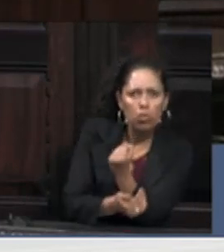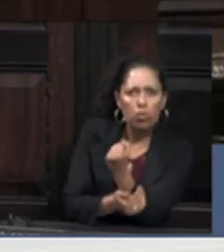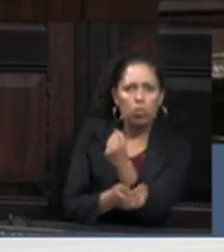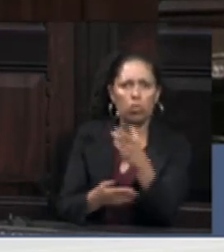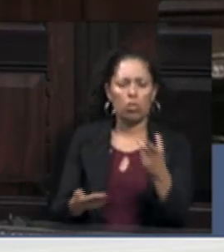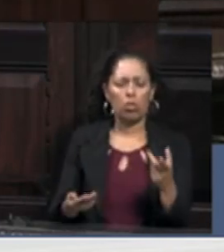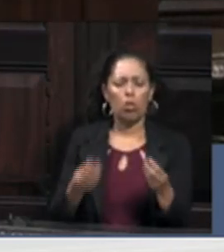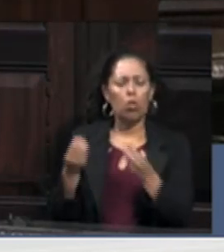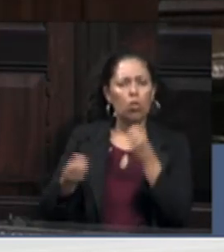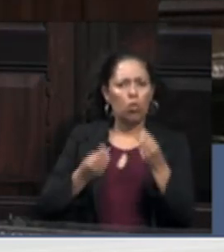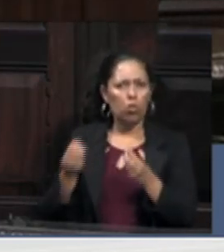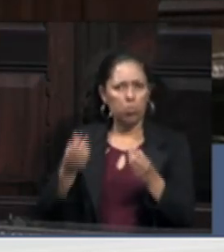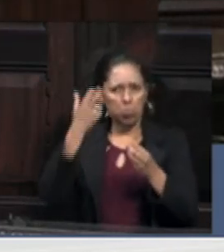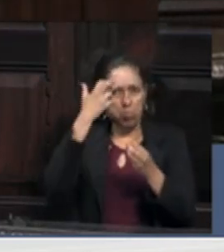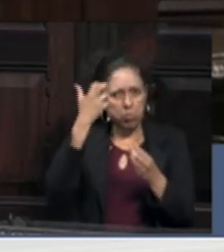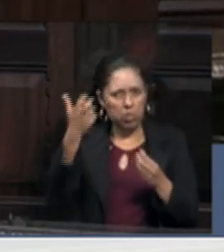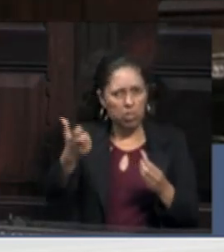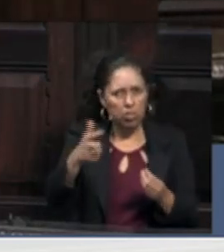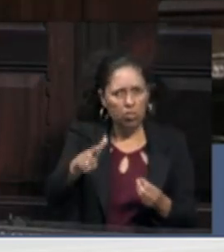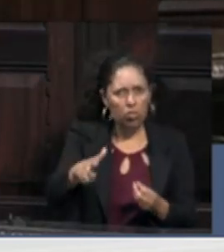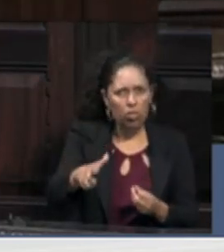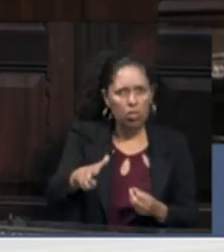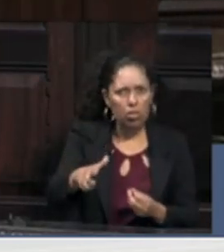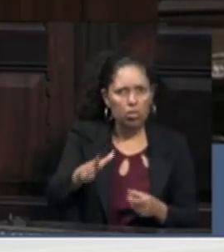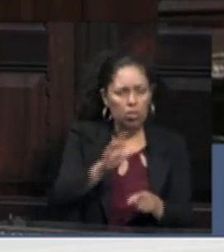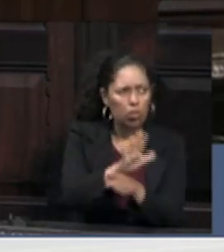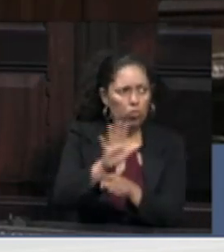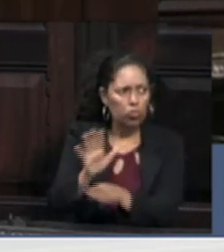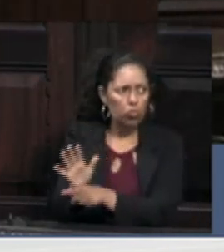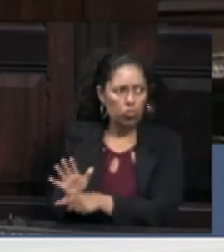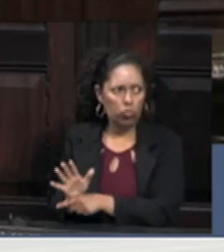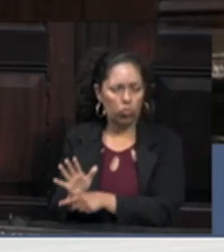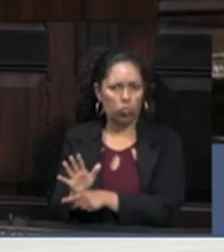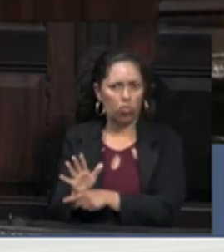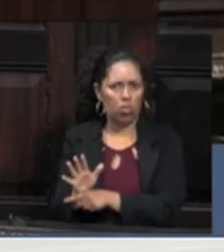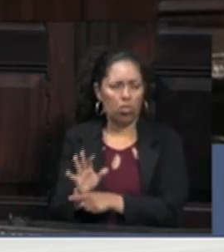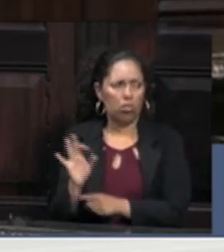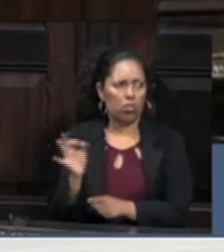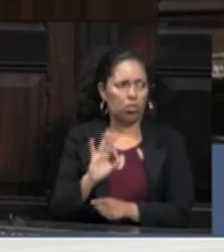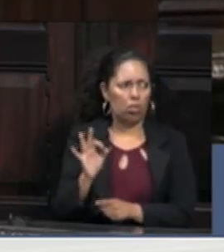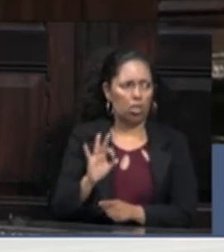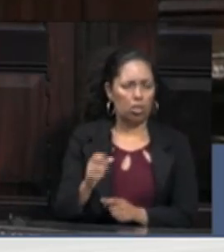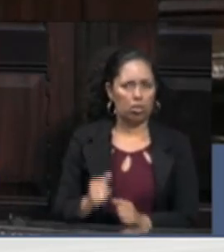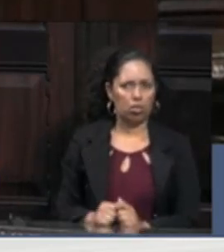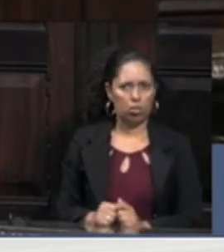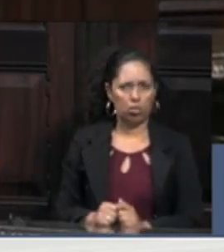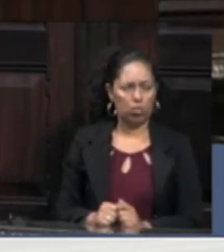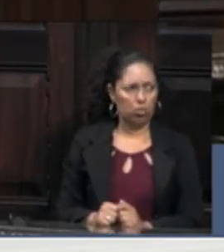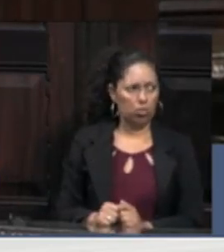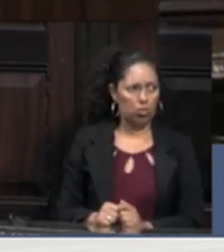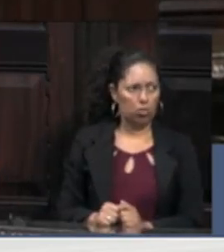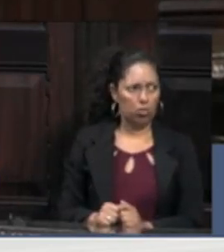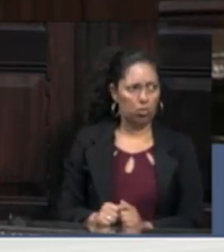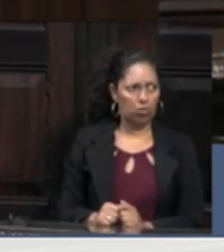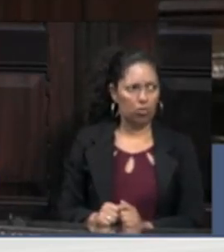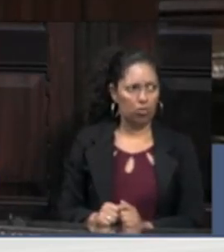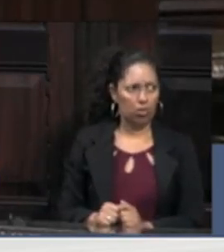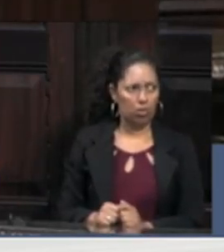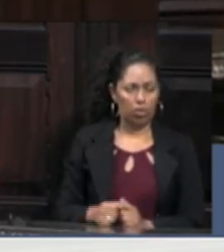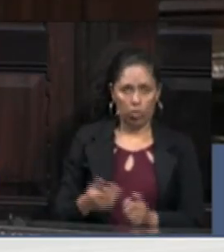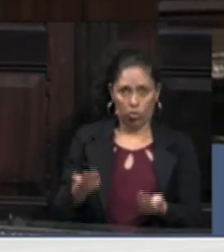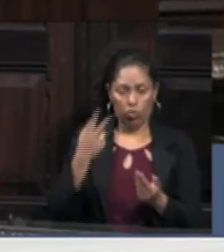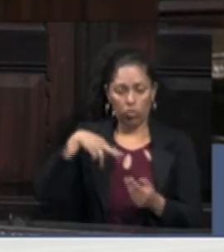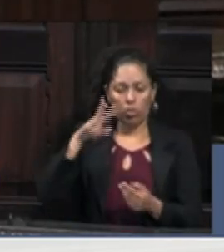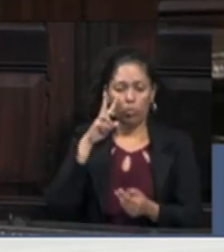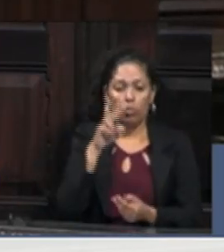inteligência, em informação, e jogando peso em operações militares que não produzem resultados efetivos? Isso é gasto público, é